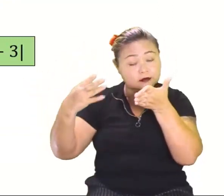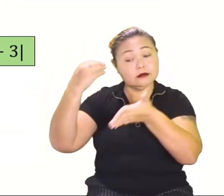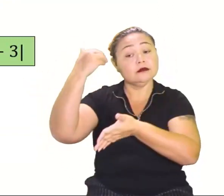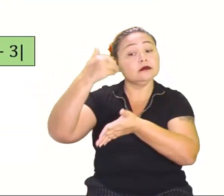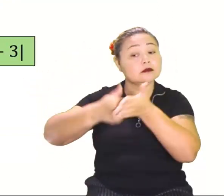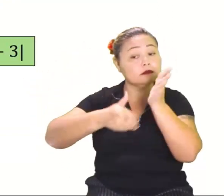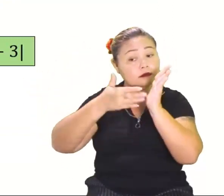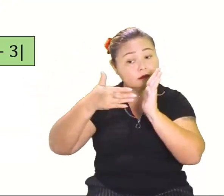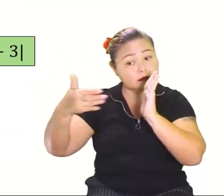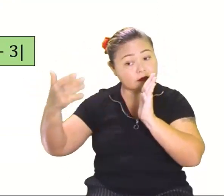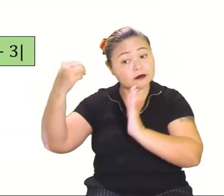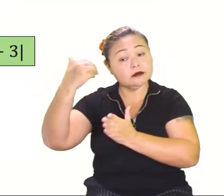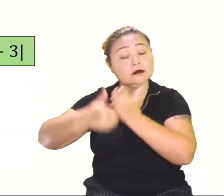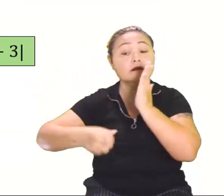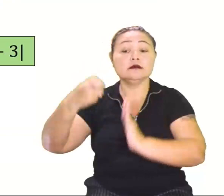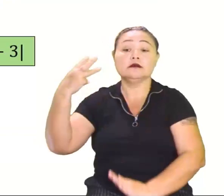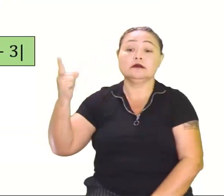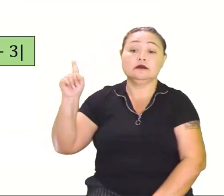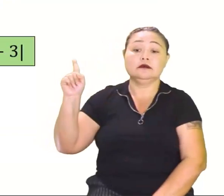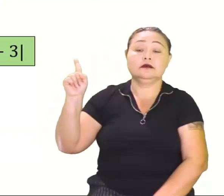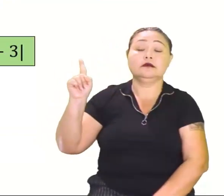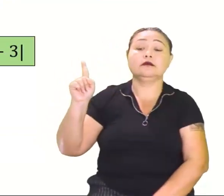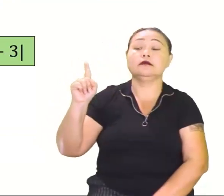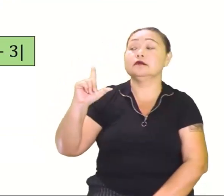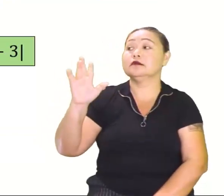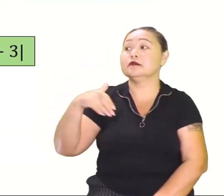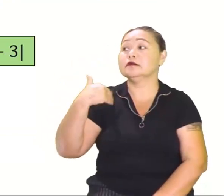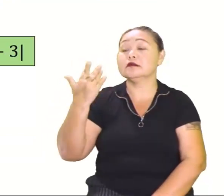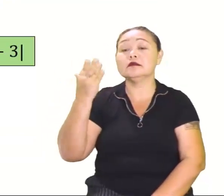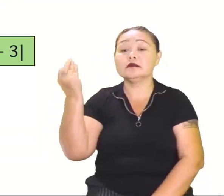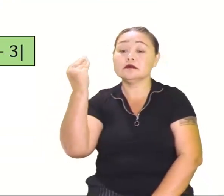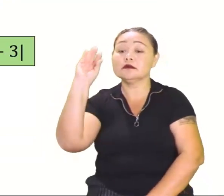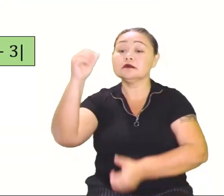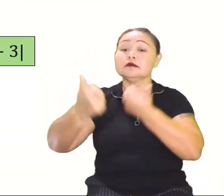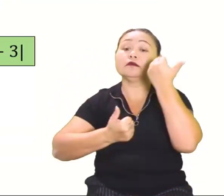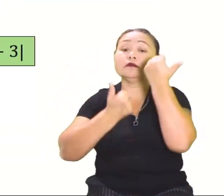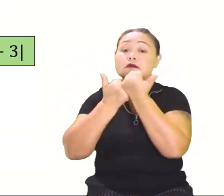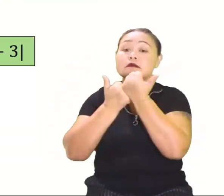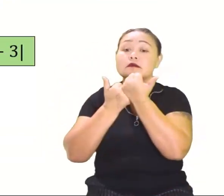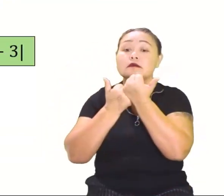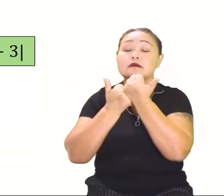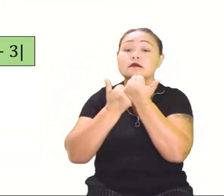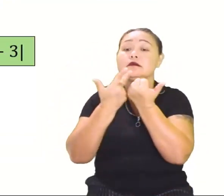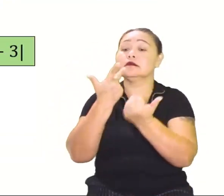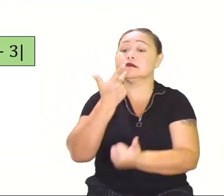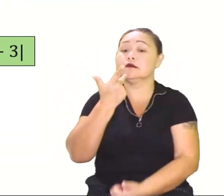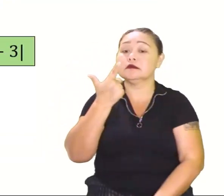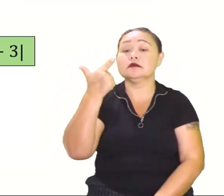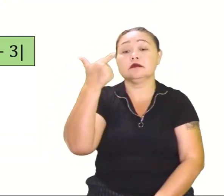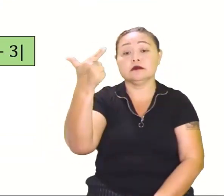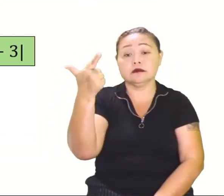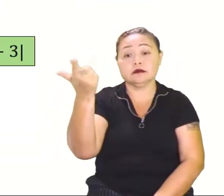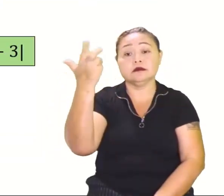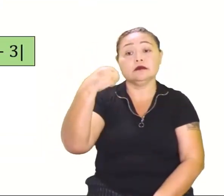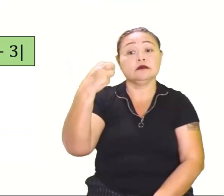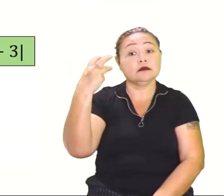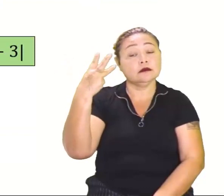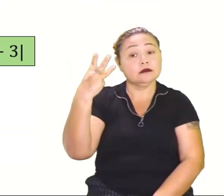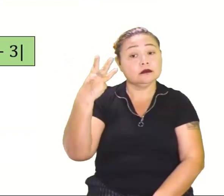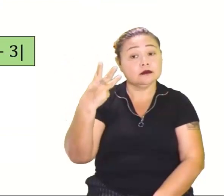módulo menos 3 e um módulo menos 3. Vamos ver quem a gente vai substituir. Ele falou, né?